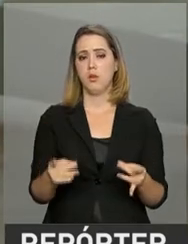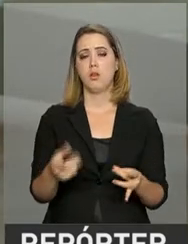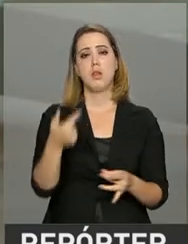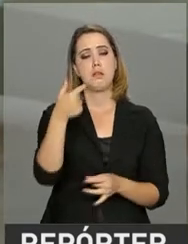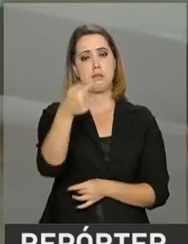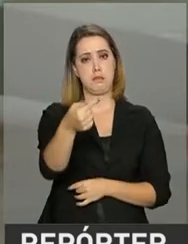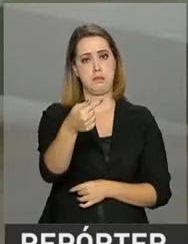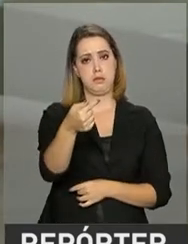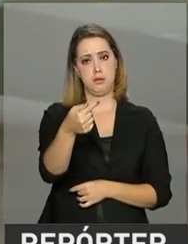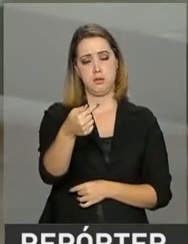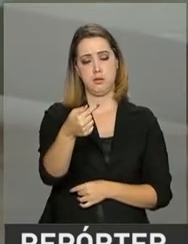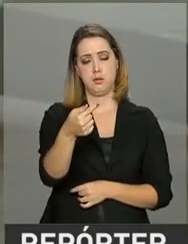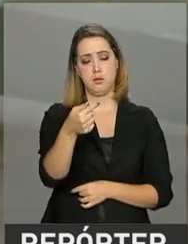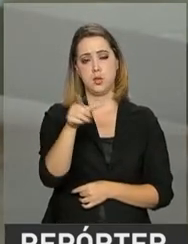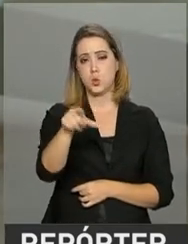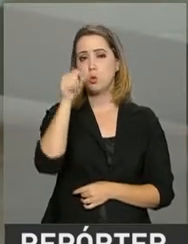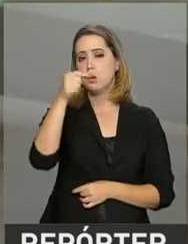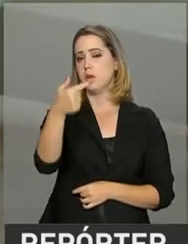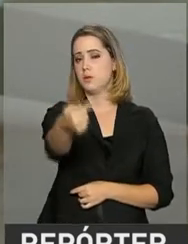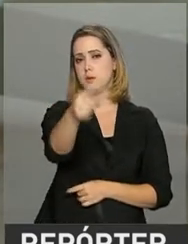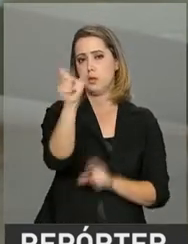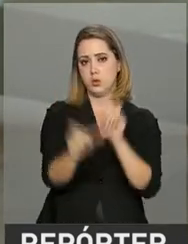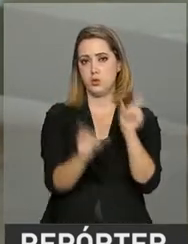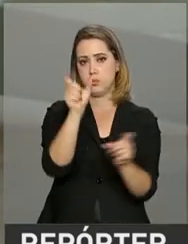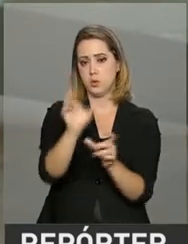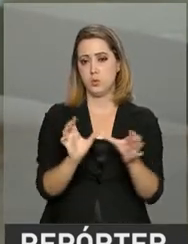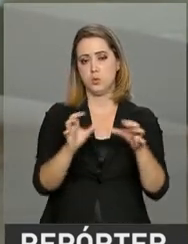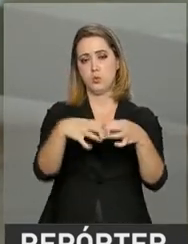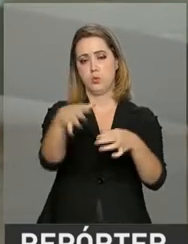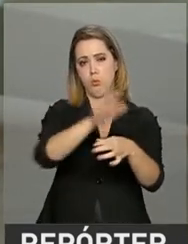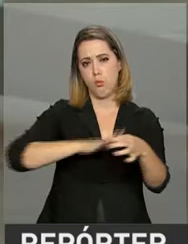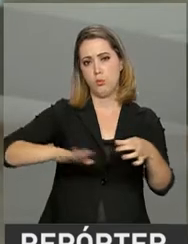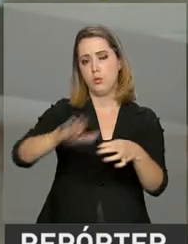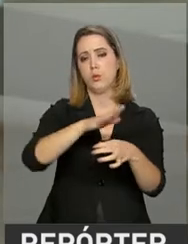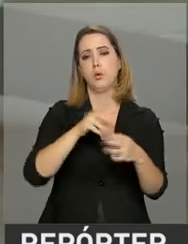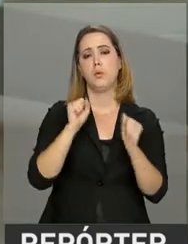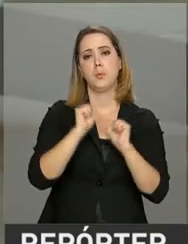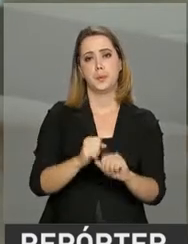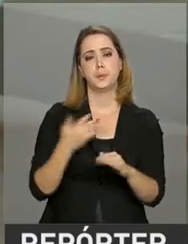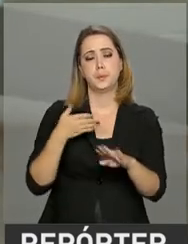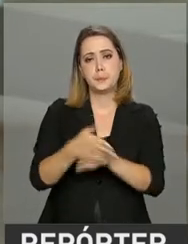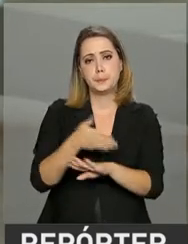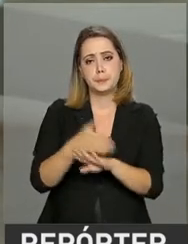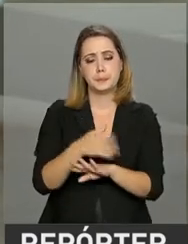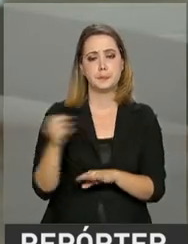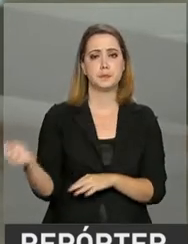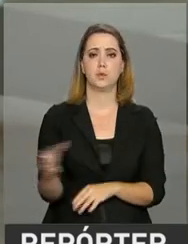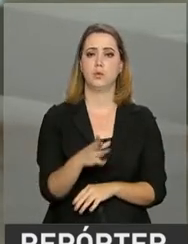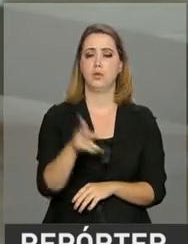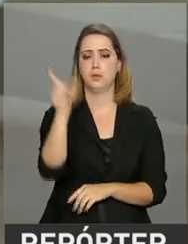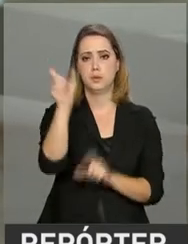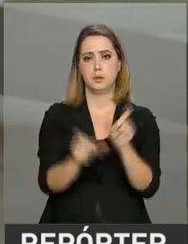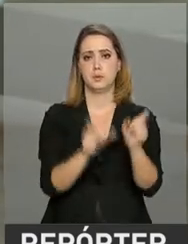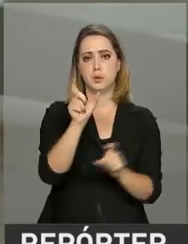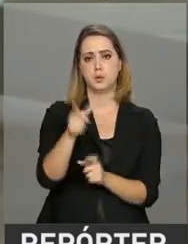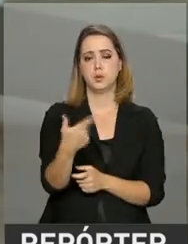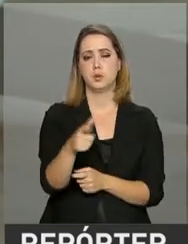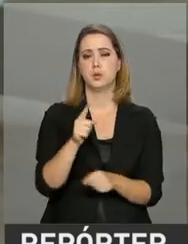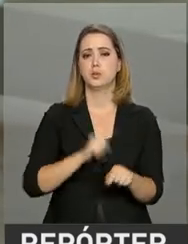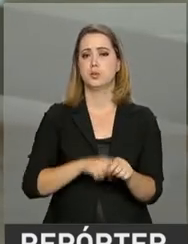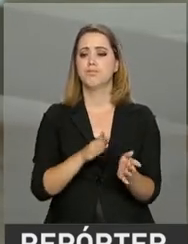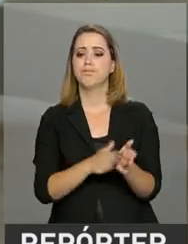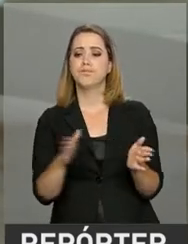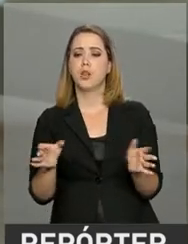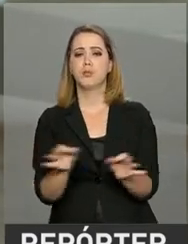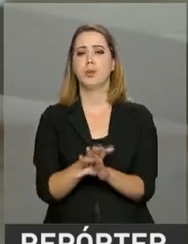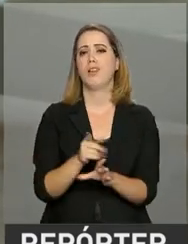militares que fazem parte dessa equipe inicial a equipe pode ter novos integrantes não há um prazo final para a apresentação